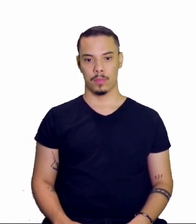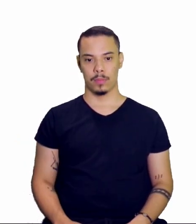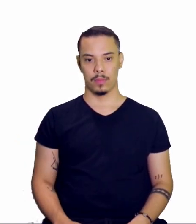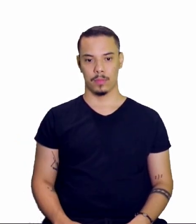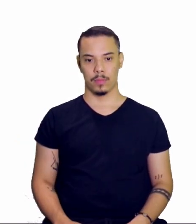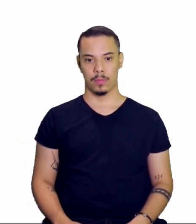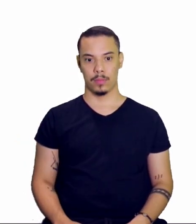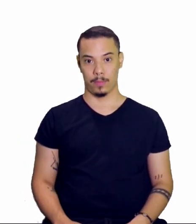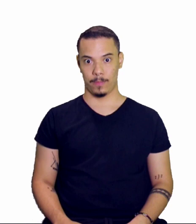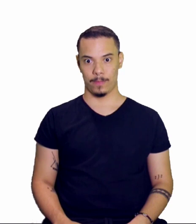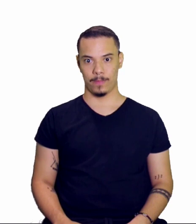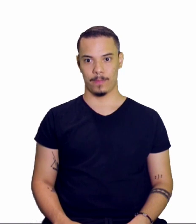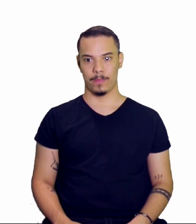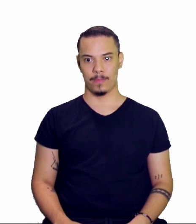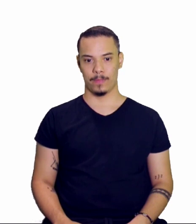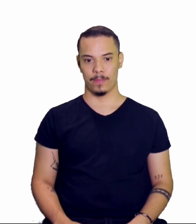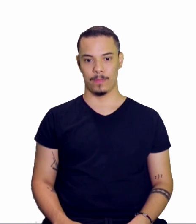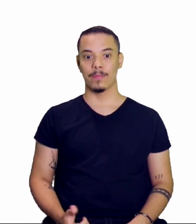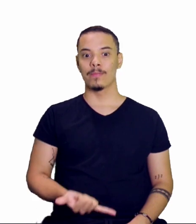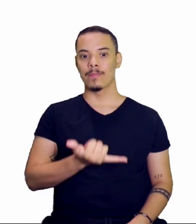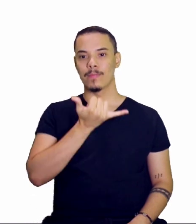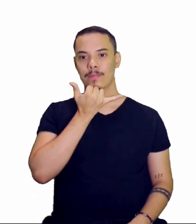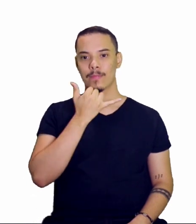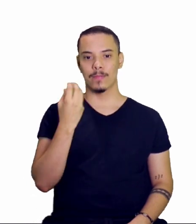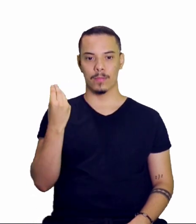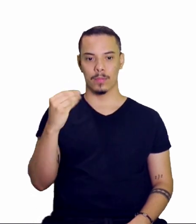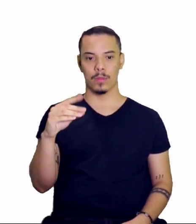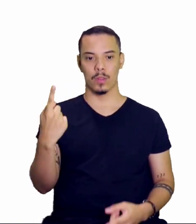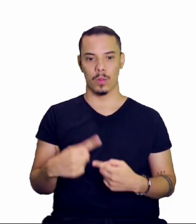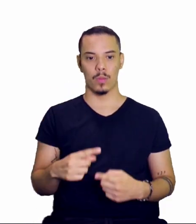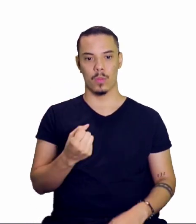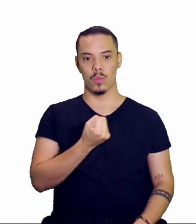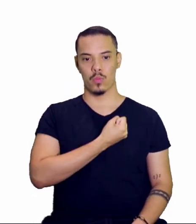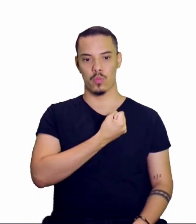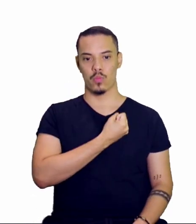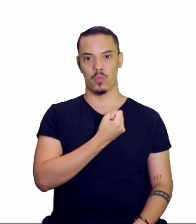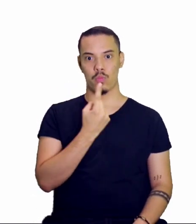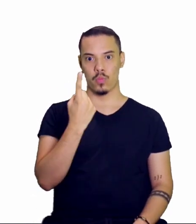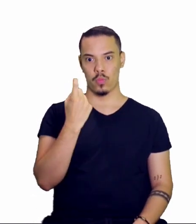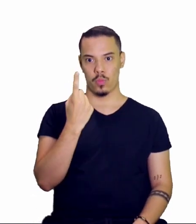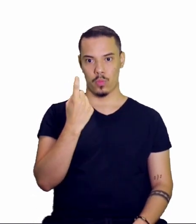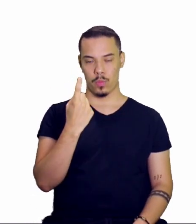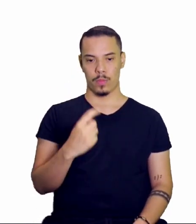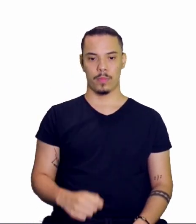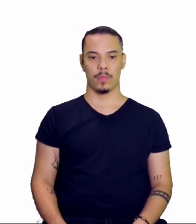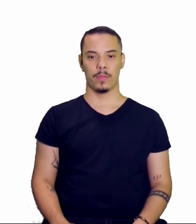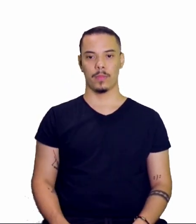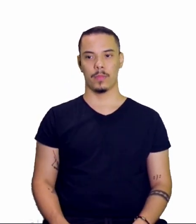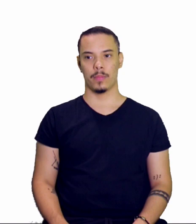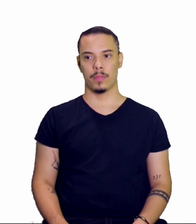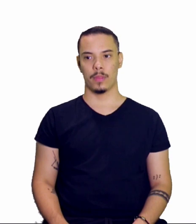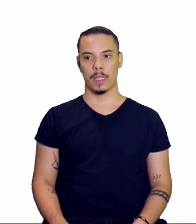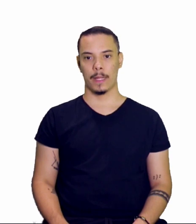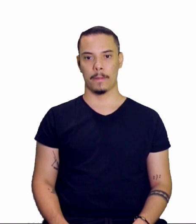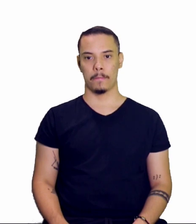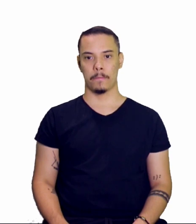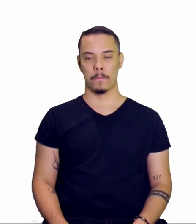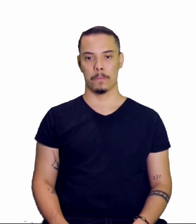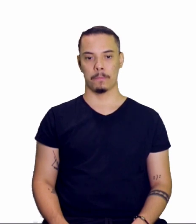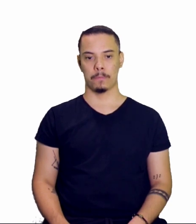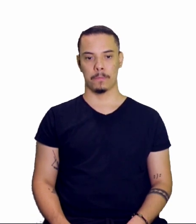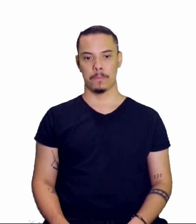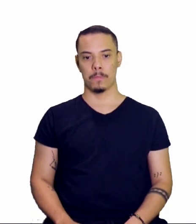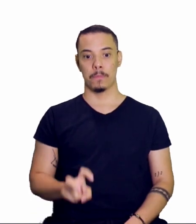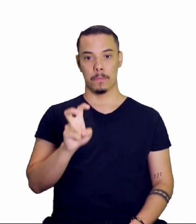junto. Coloquei junto, porque como é um número único, né? Então, Mas o 5 era pra cá, não é que são 5 hectômetros. Pois